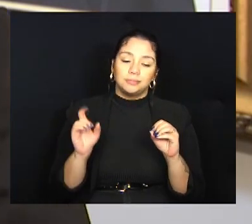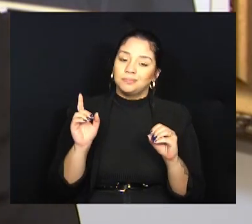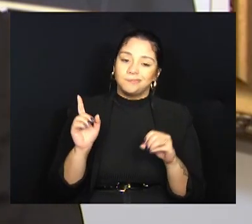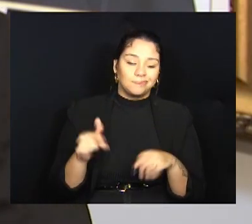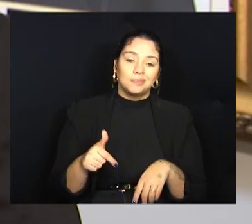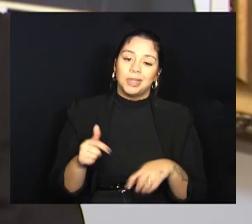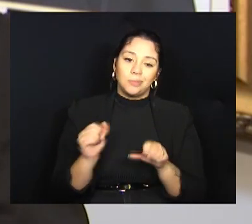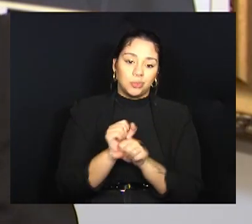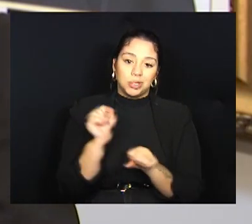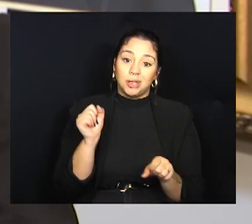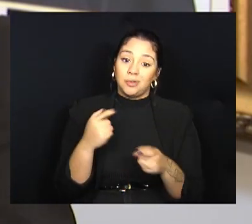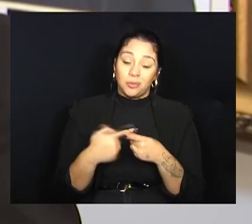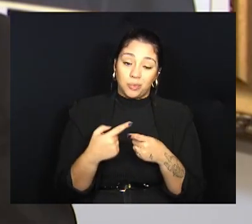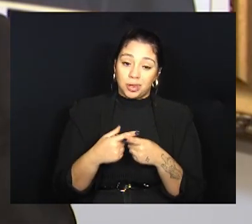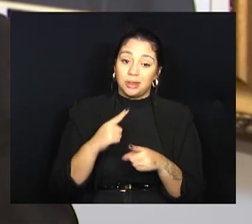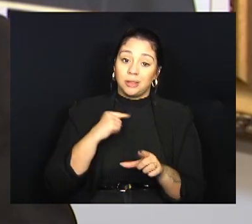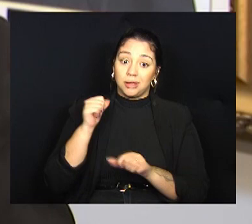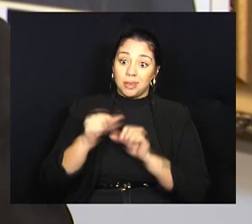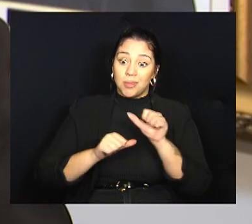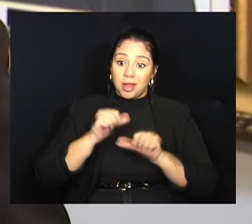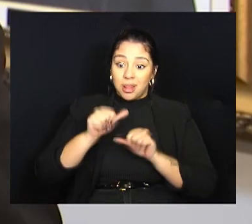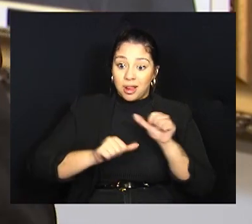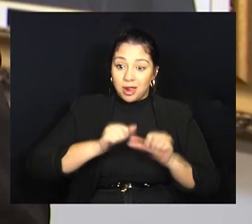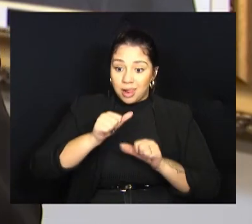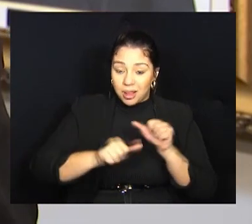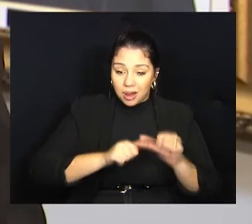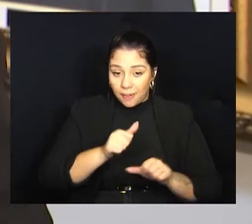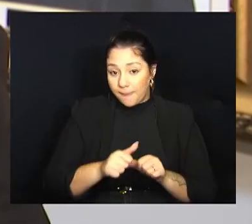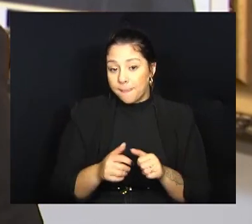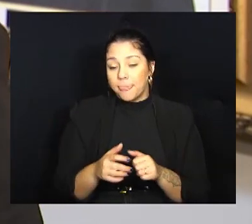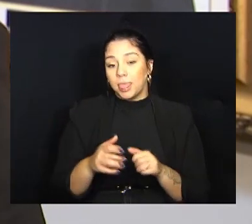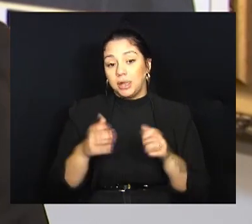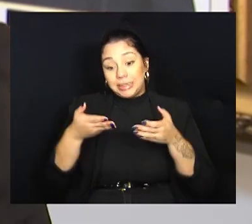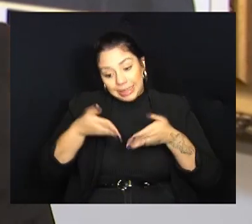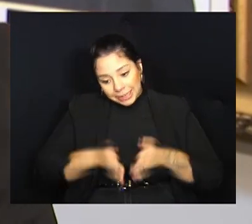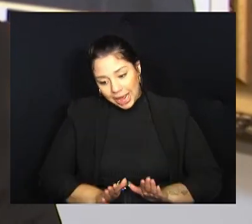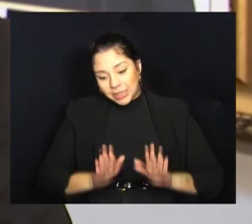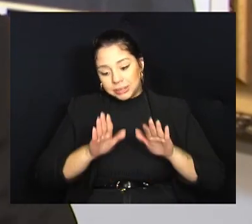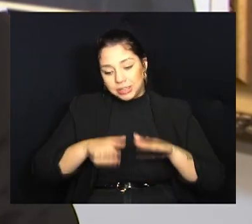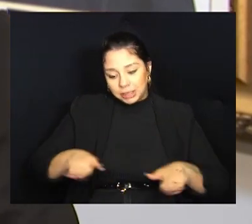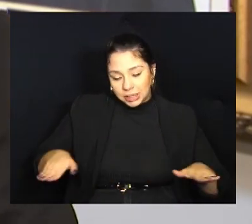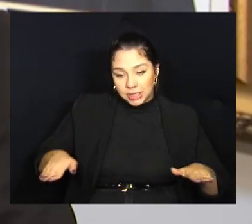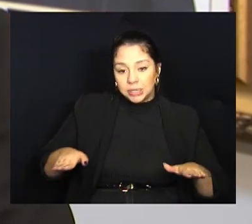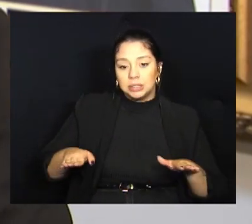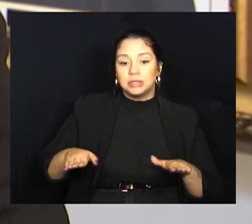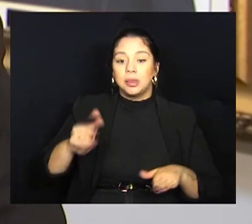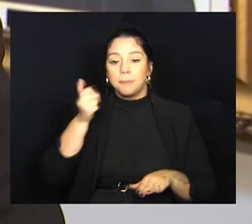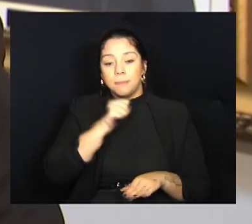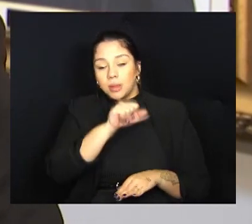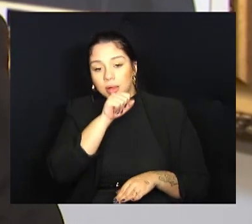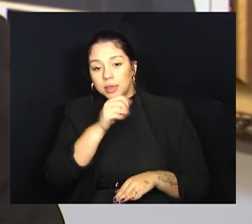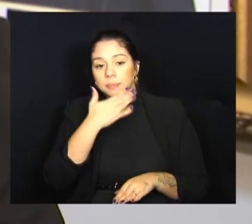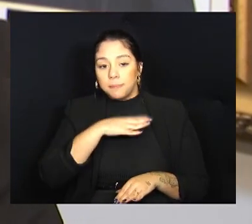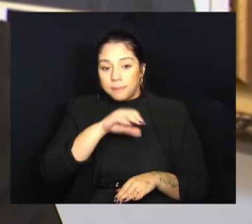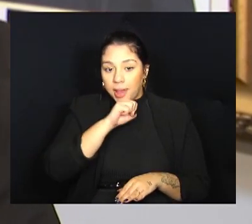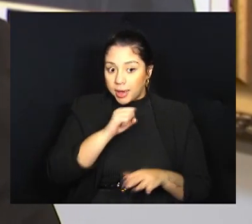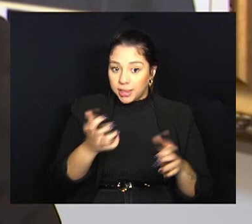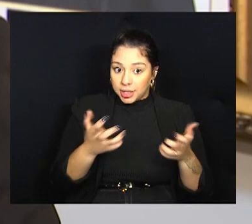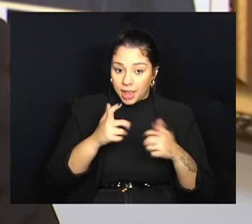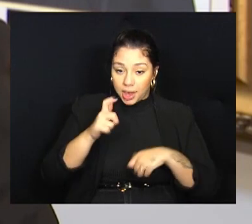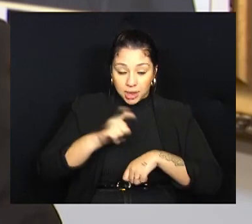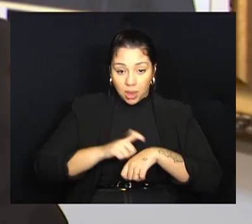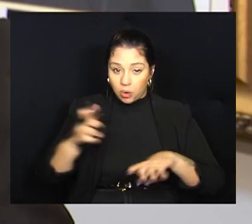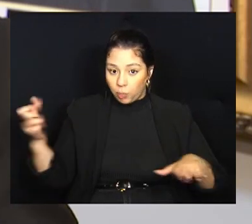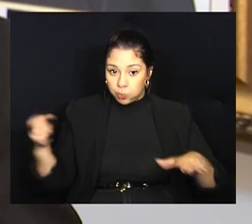volátil, né? Essa questão nascem crianças, né? Os pais já querem colocar de imediato nas